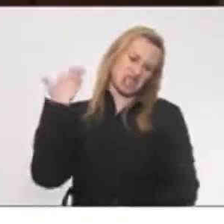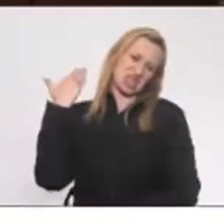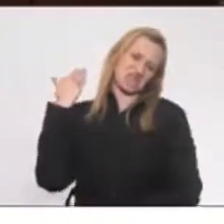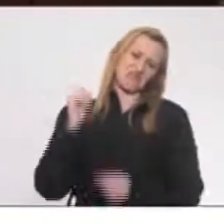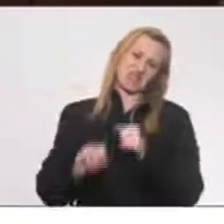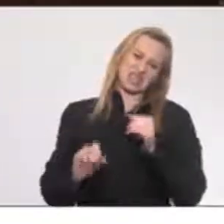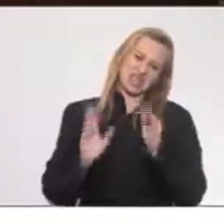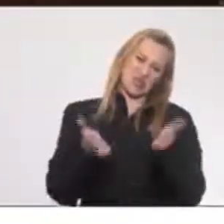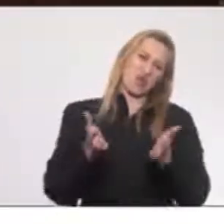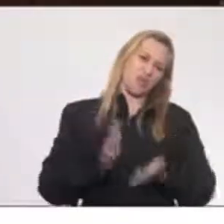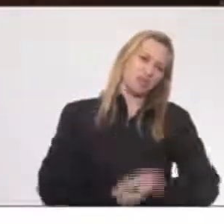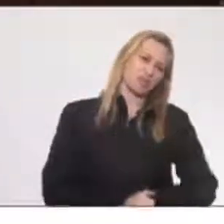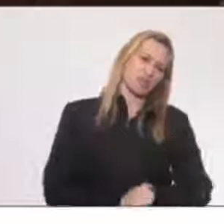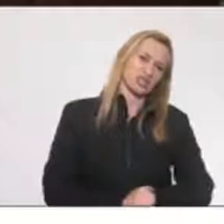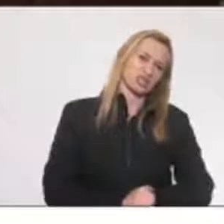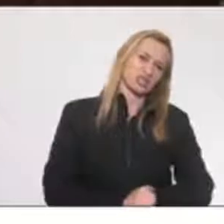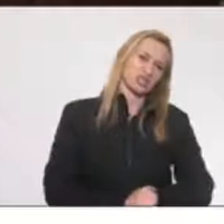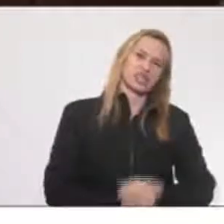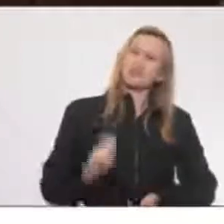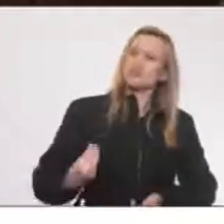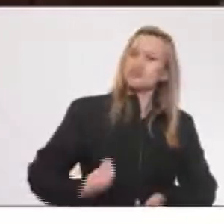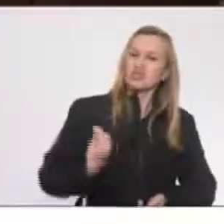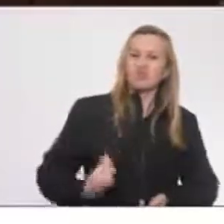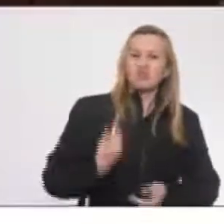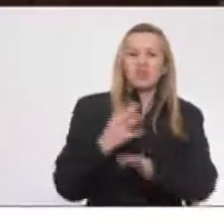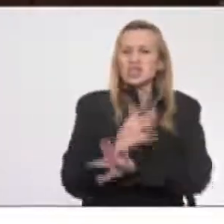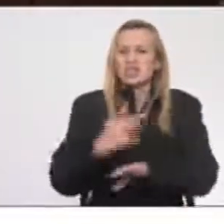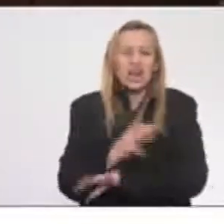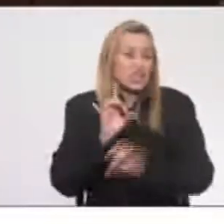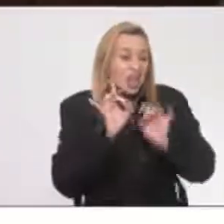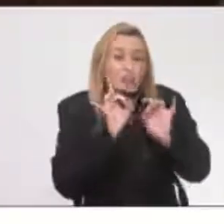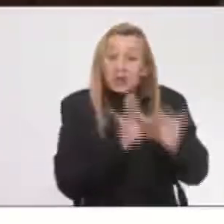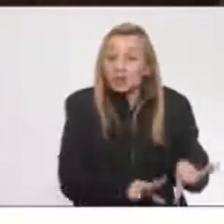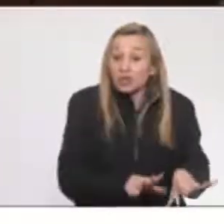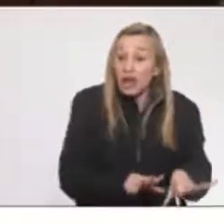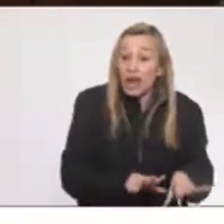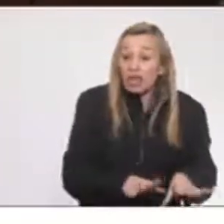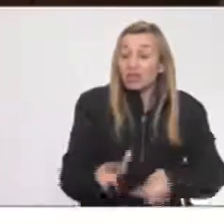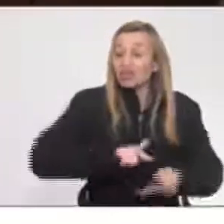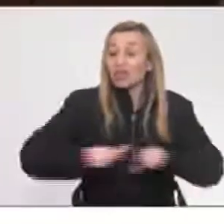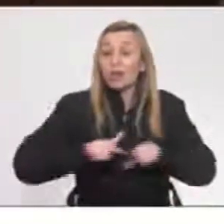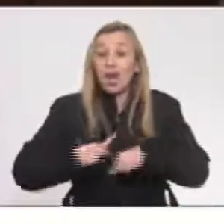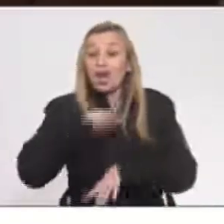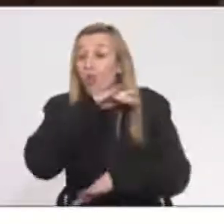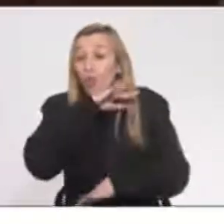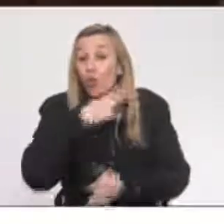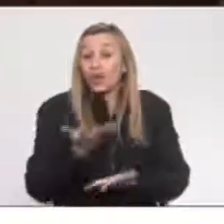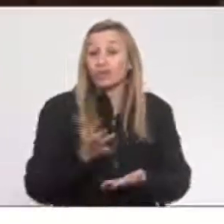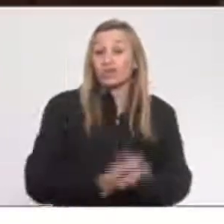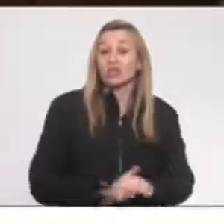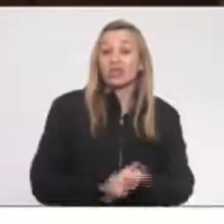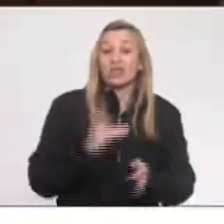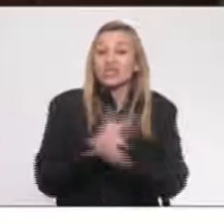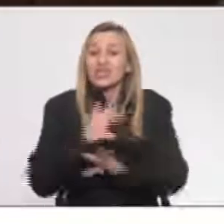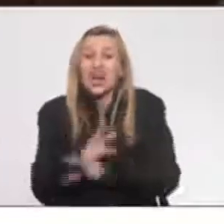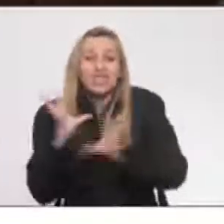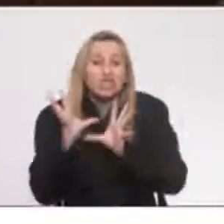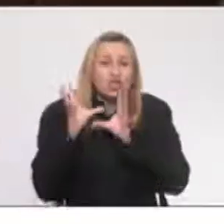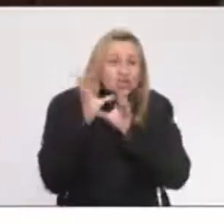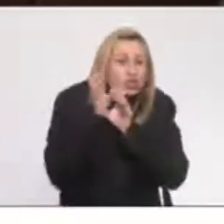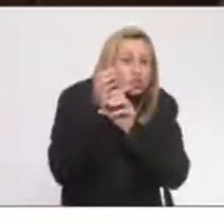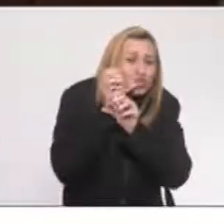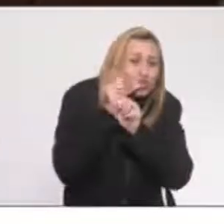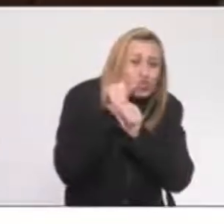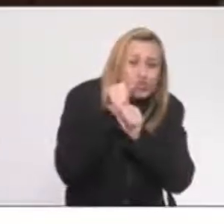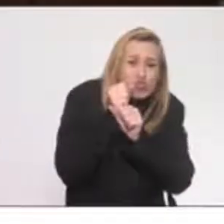não fará. Estamos vivendo uma cidade absolutamente abandonada, com serviços de péssima qualidade, uma cidade escura, uma cidade apagada,